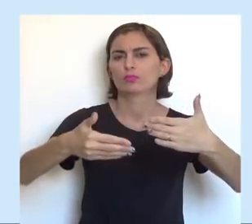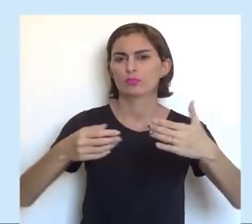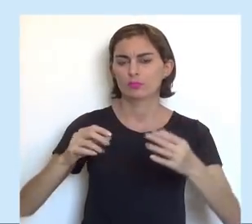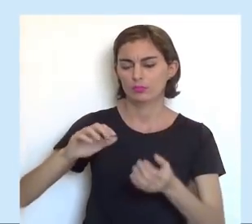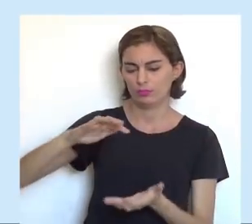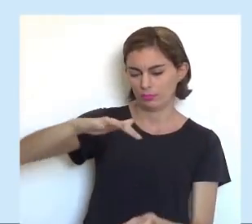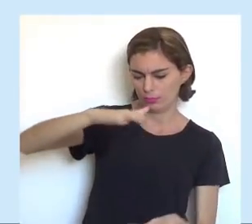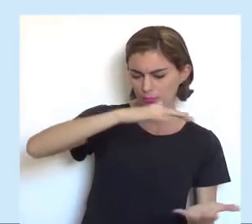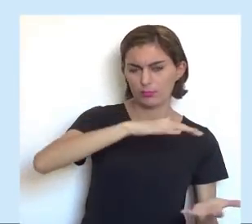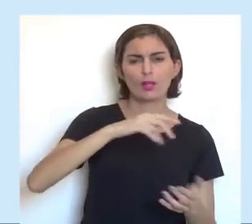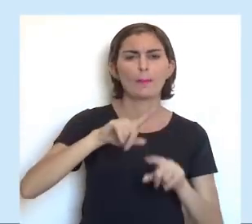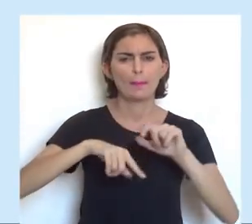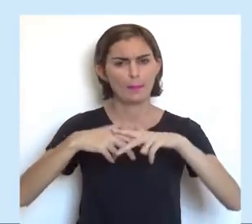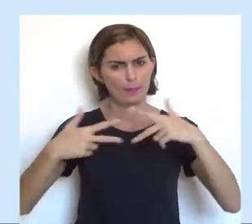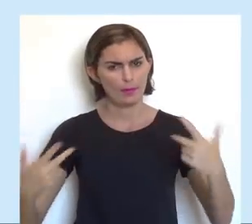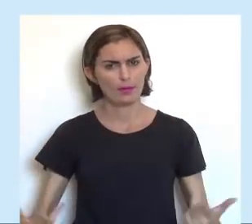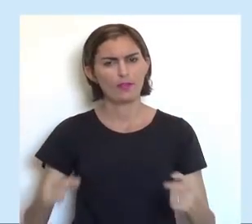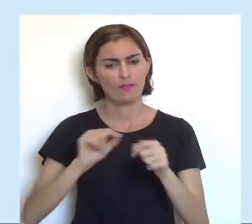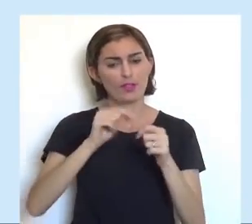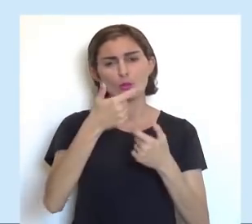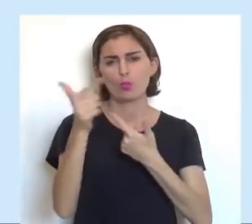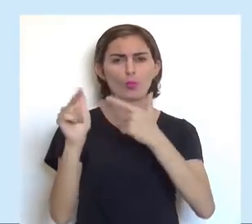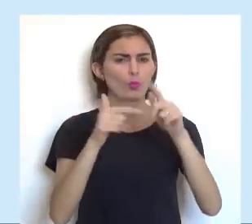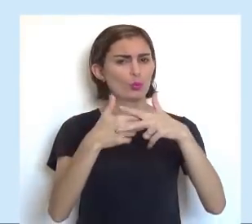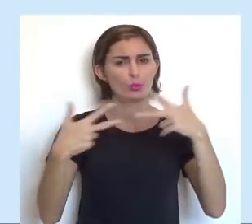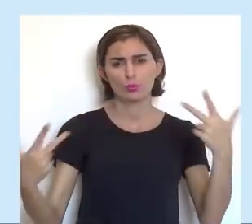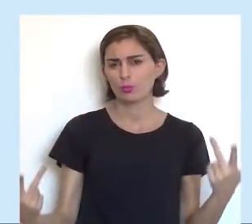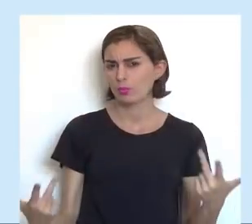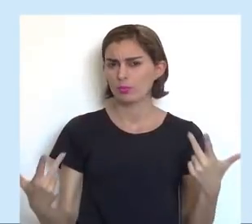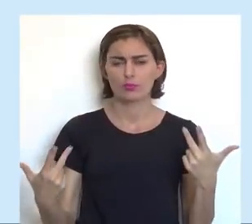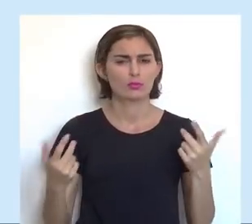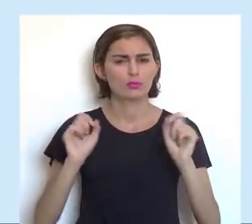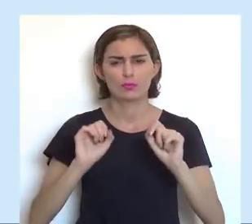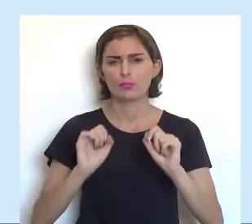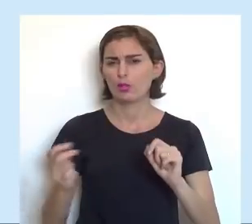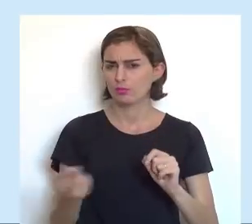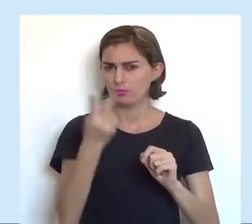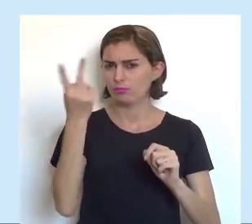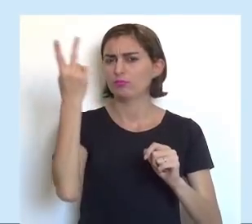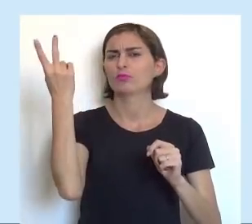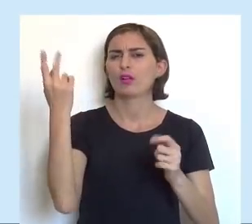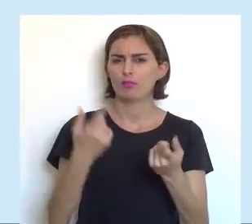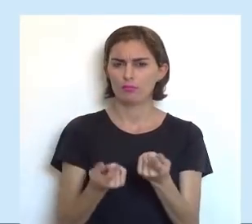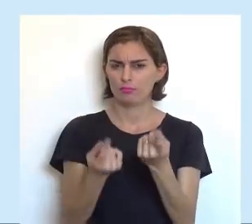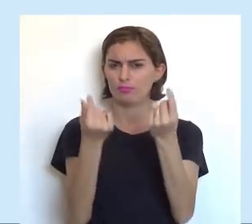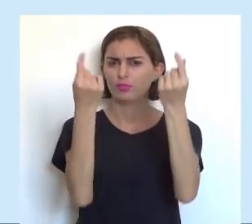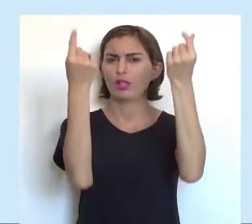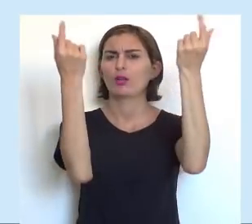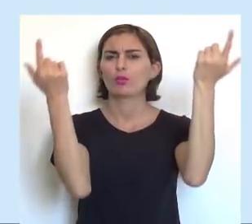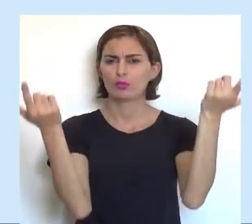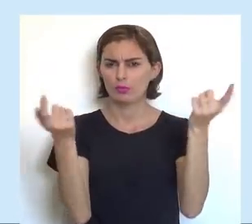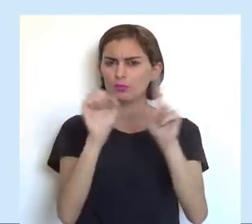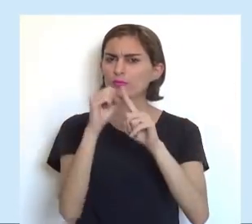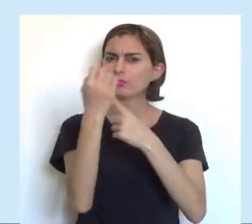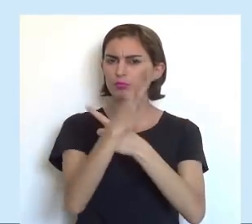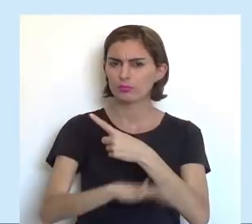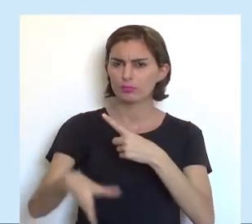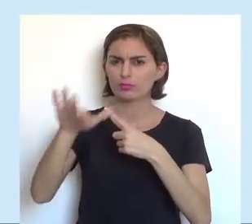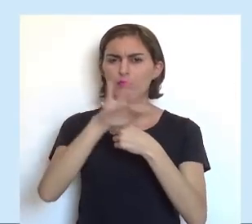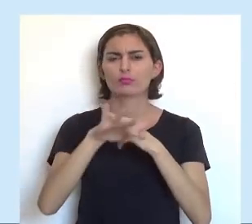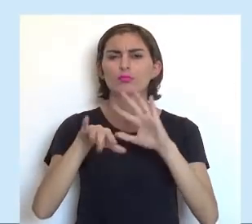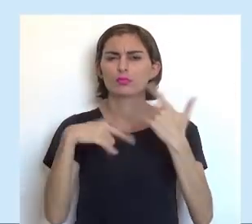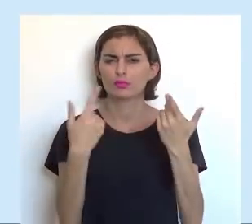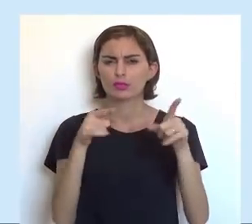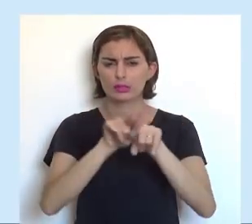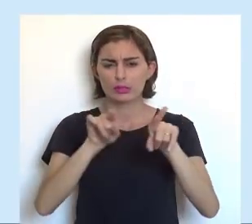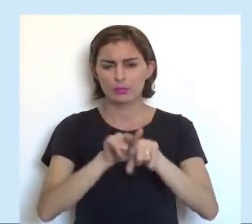ser retirado como matéria-prima e produzir produtos de grandes valores econômicos e sociais. Então,